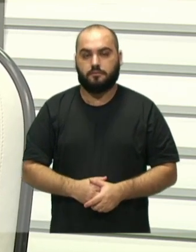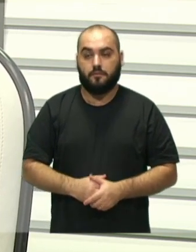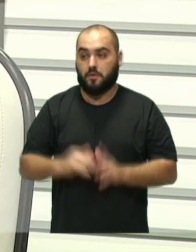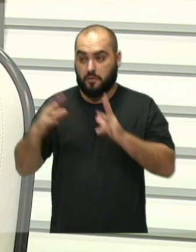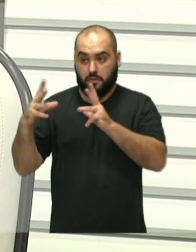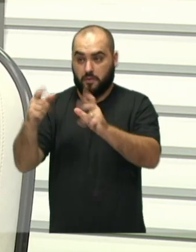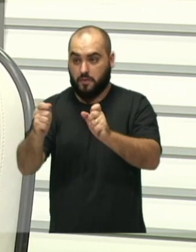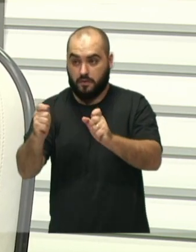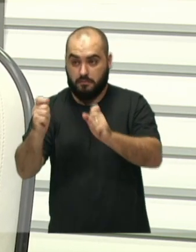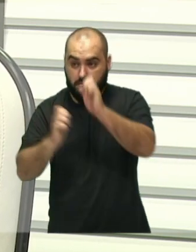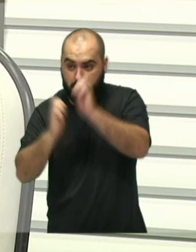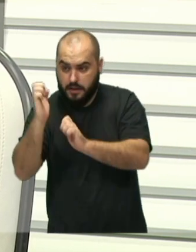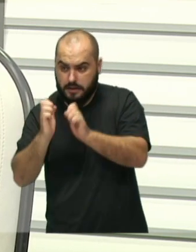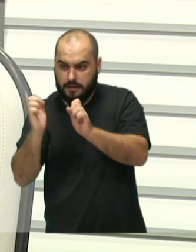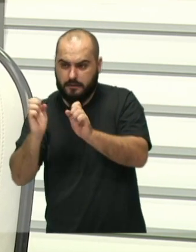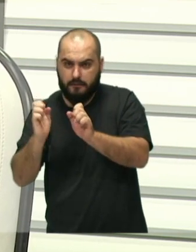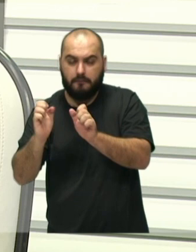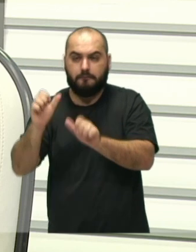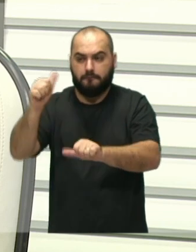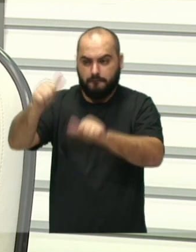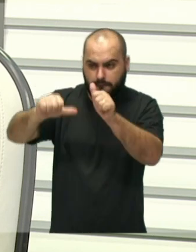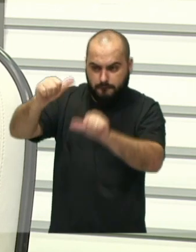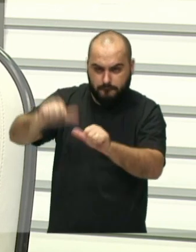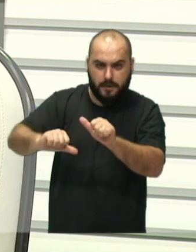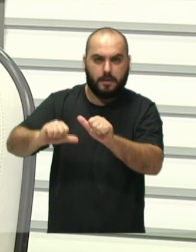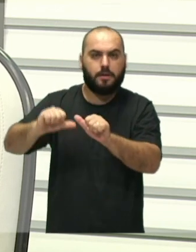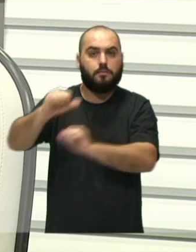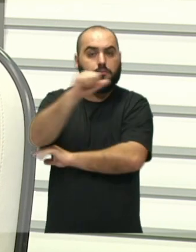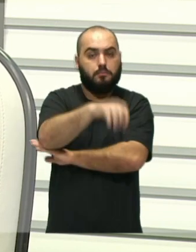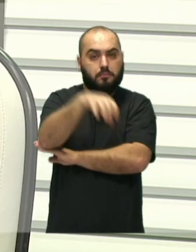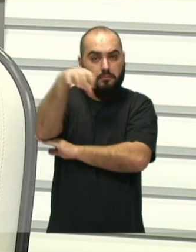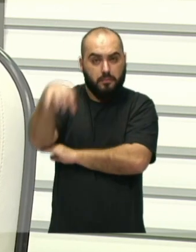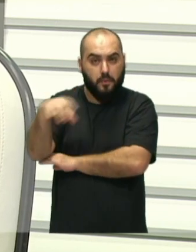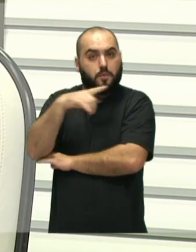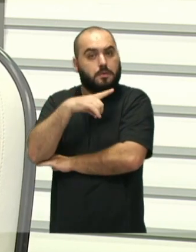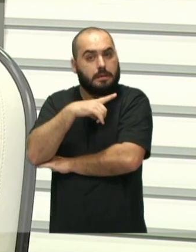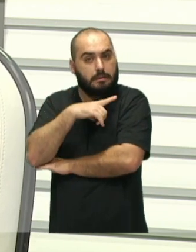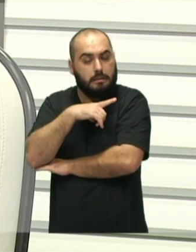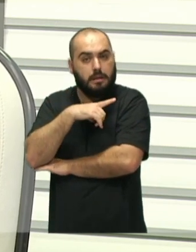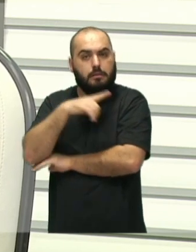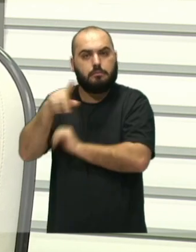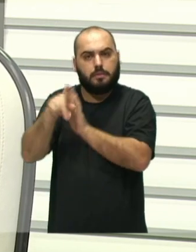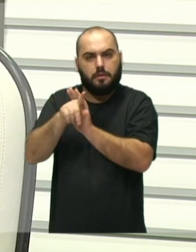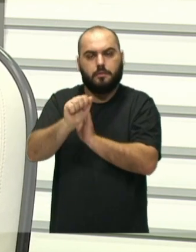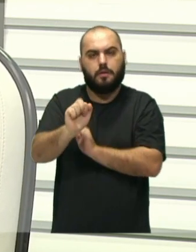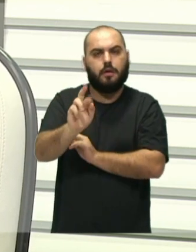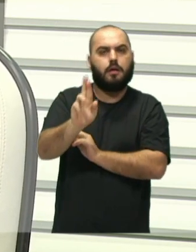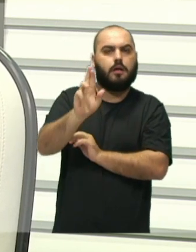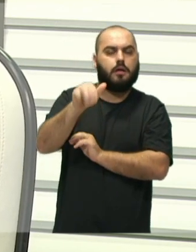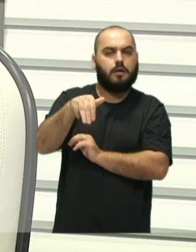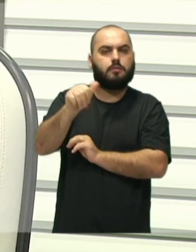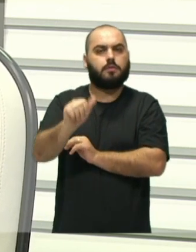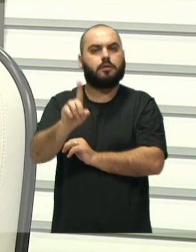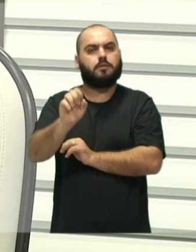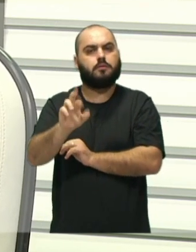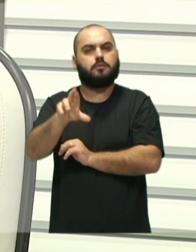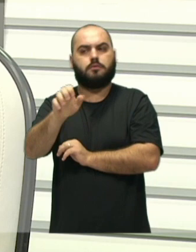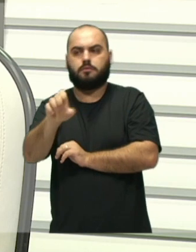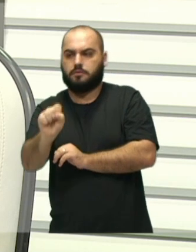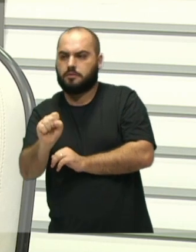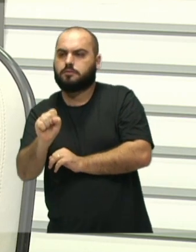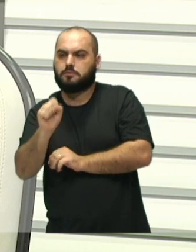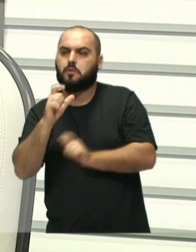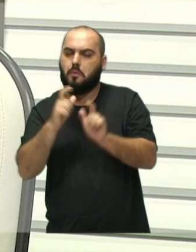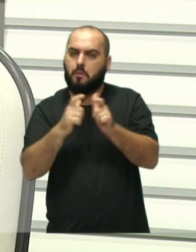empresas vão avaliar toda essa situação hoje como Porto a tenha as suas armadores Qual é seu potencial de crescer